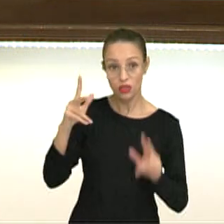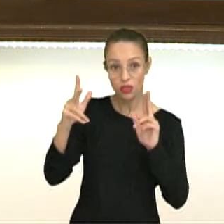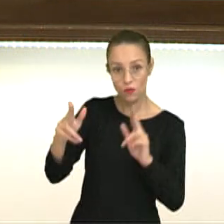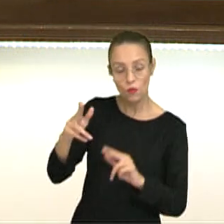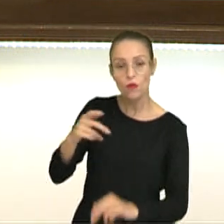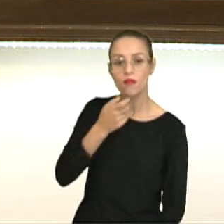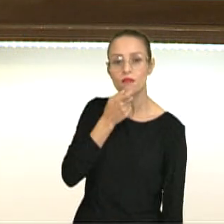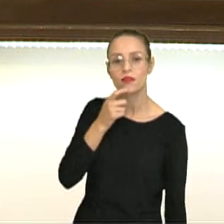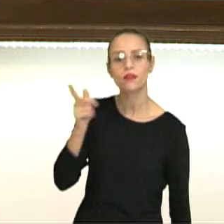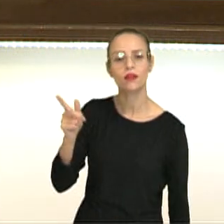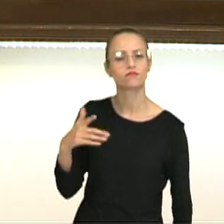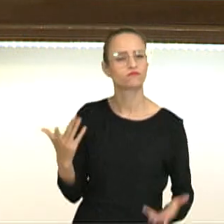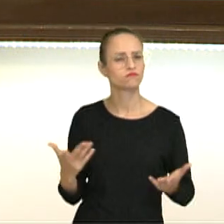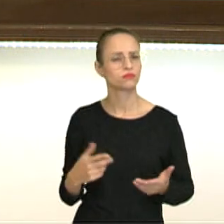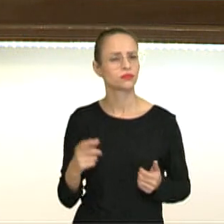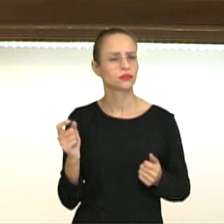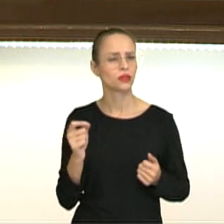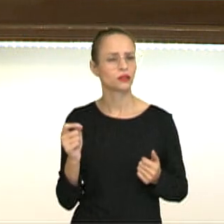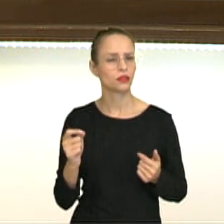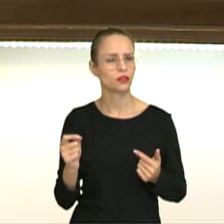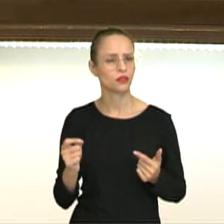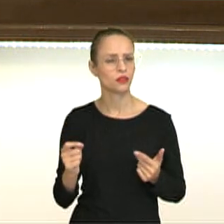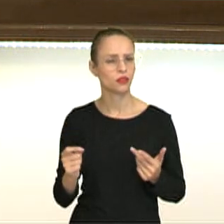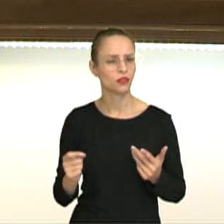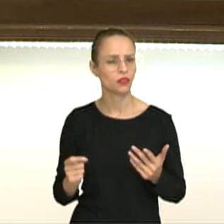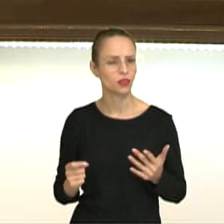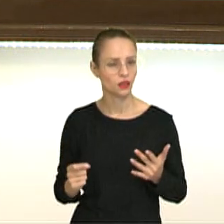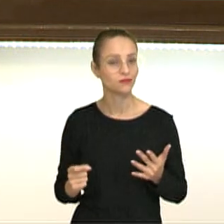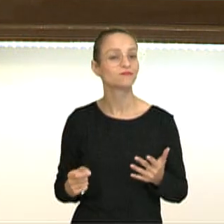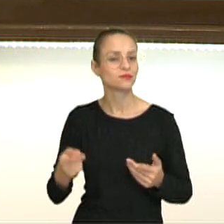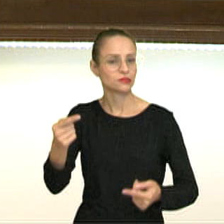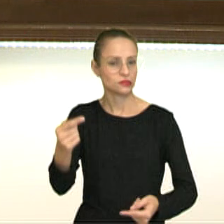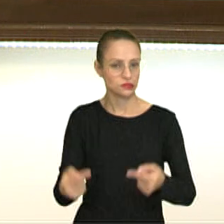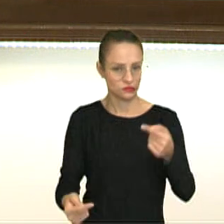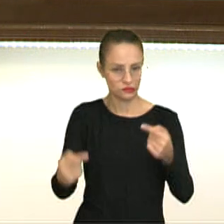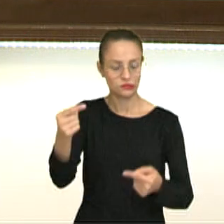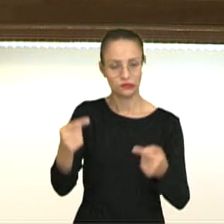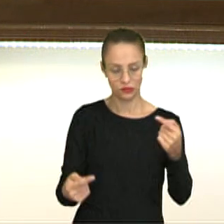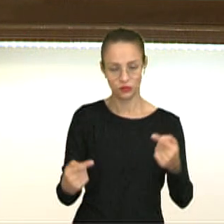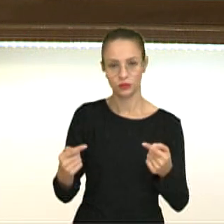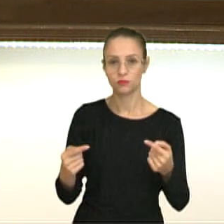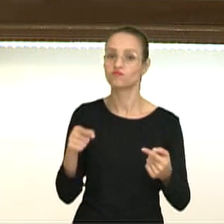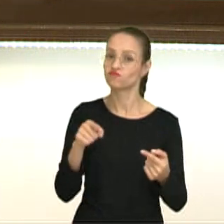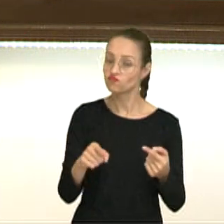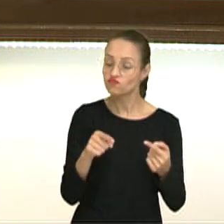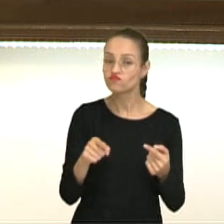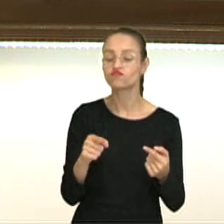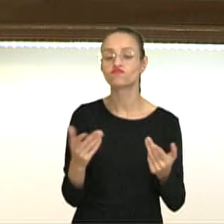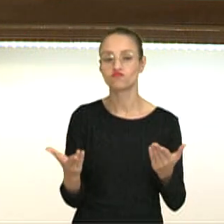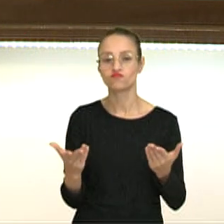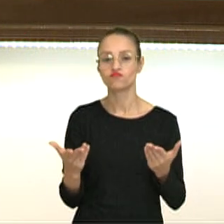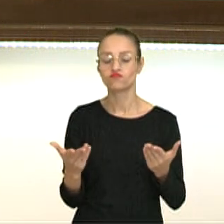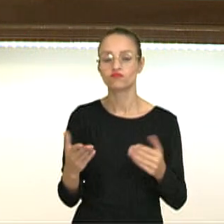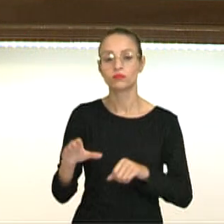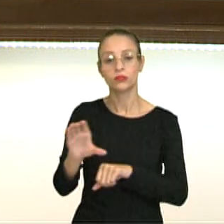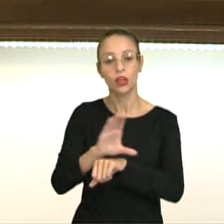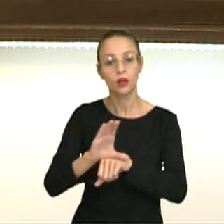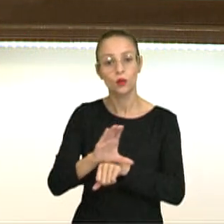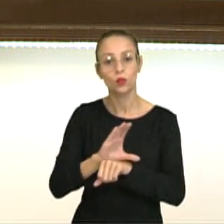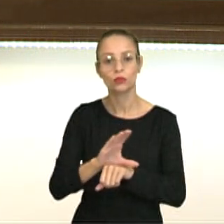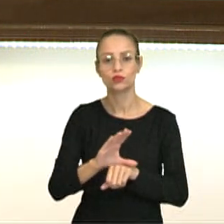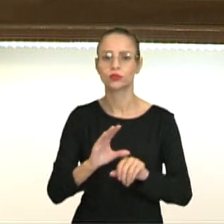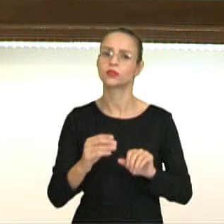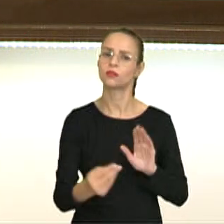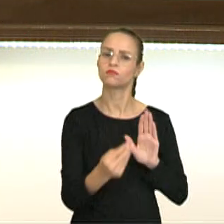Inglaterra? Então, uma série de debates vão acontecer dentro dessa Constituição para que ela